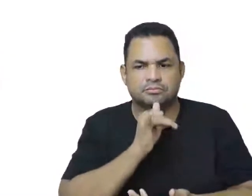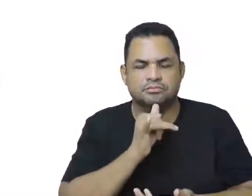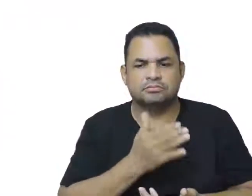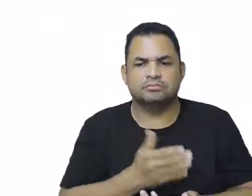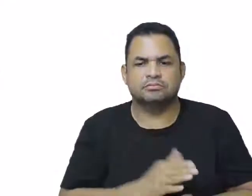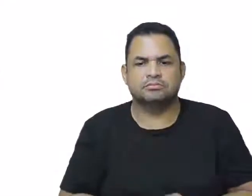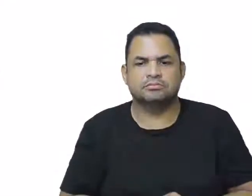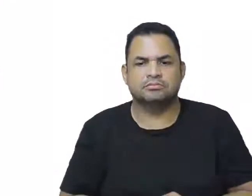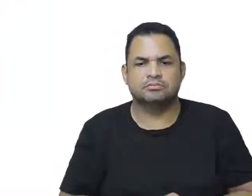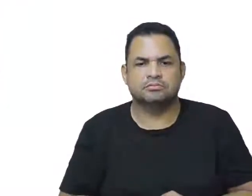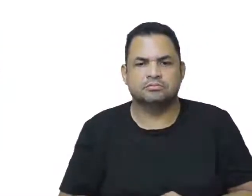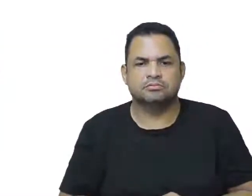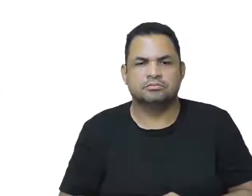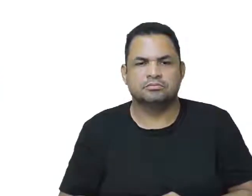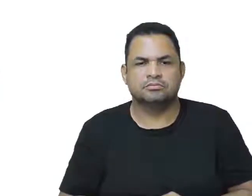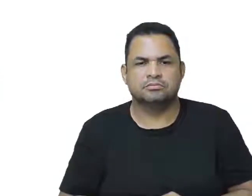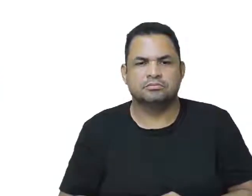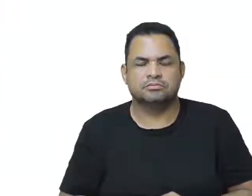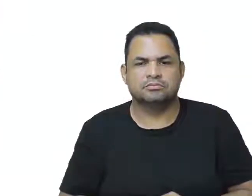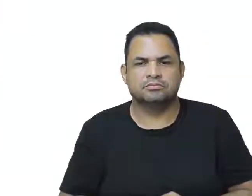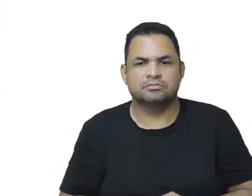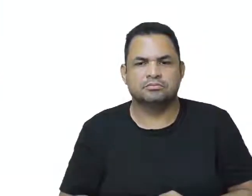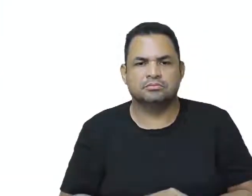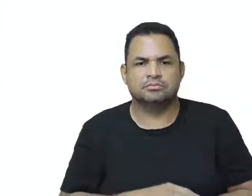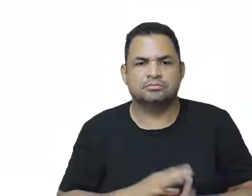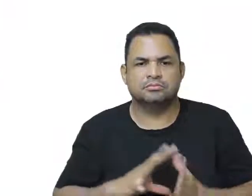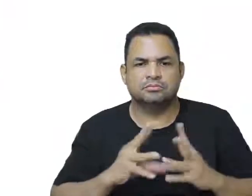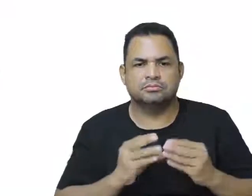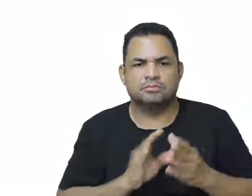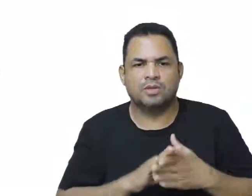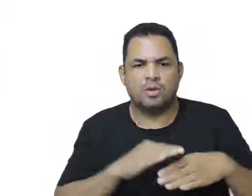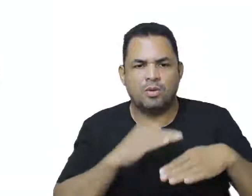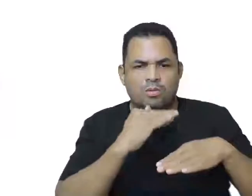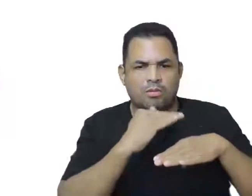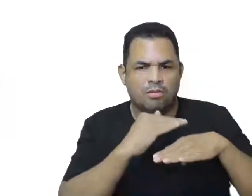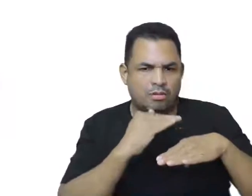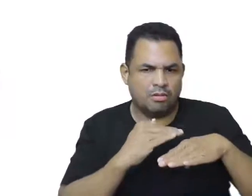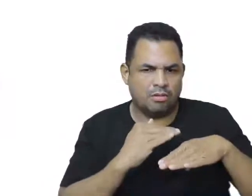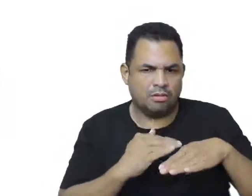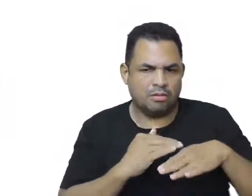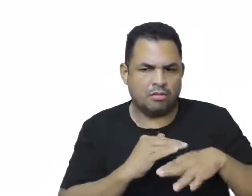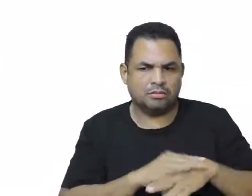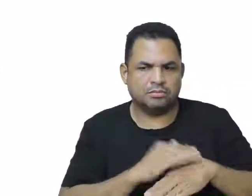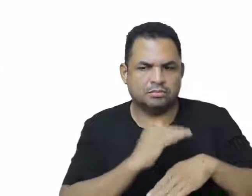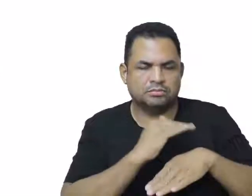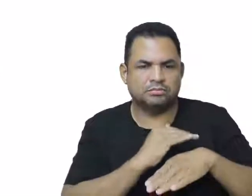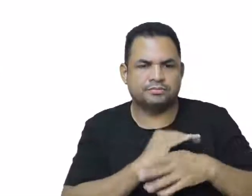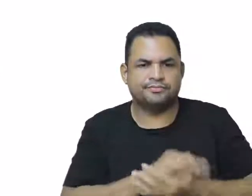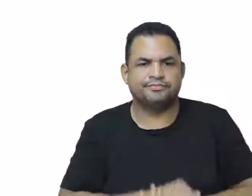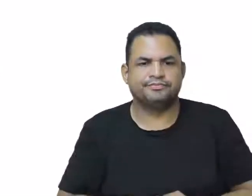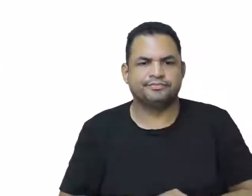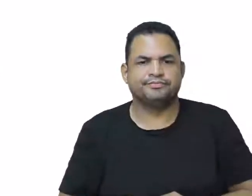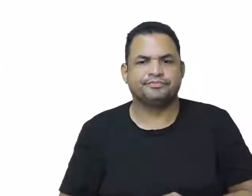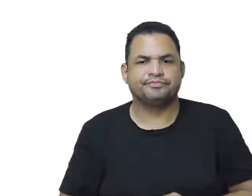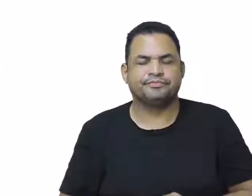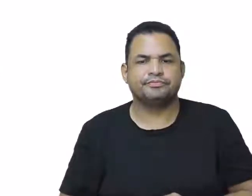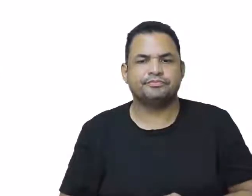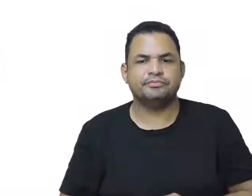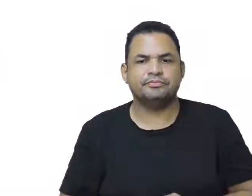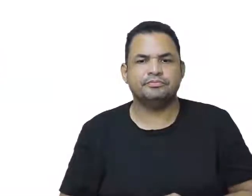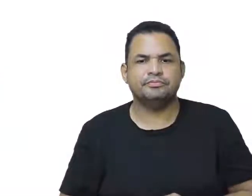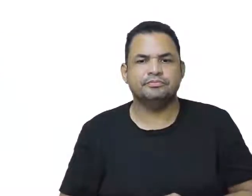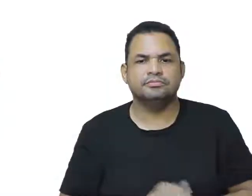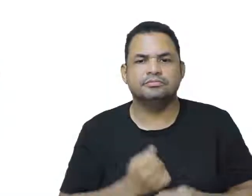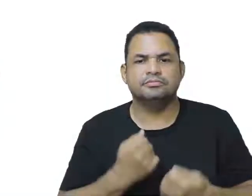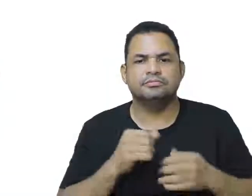bem visível, né? Abaixo da pele existe toda uma camada aqui tecidual. Tá bom? Então, o tecido epitelial